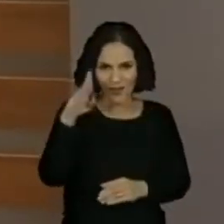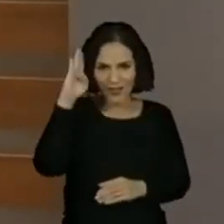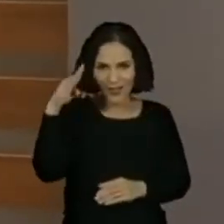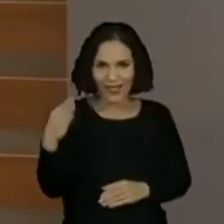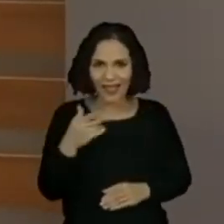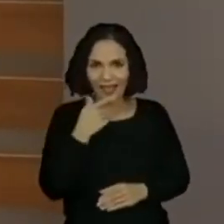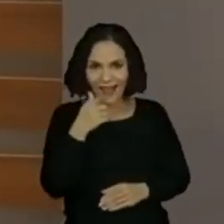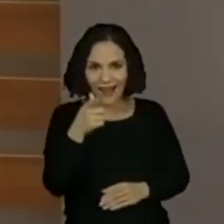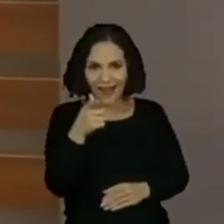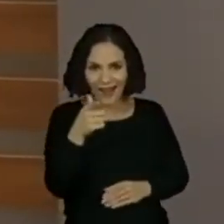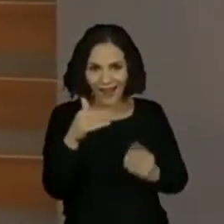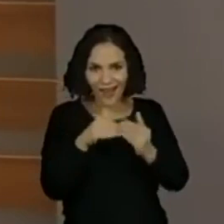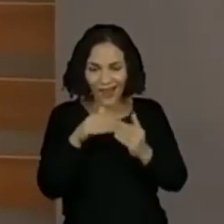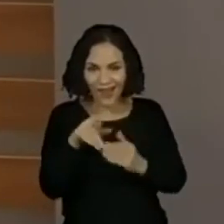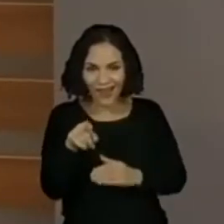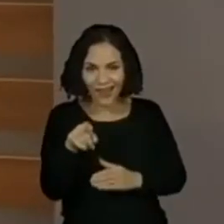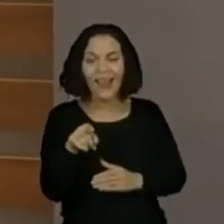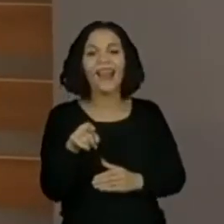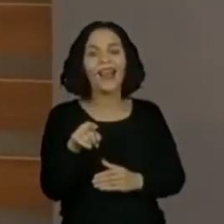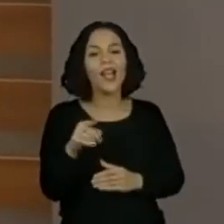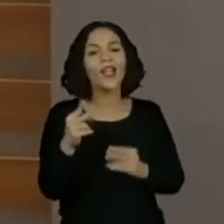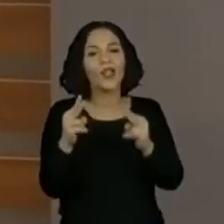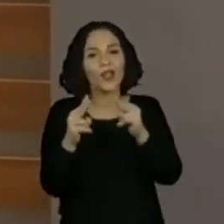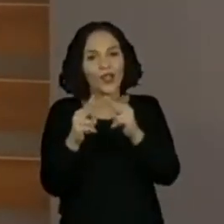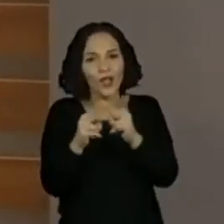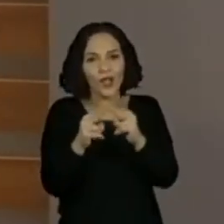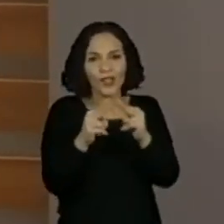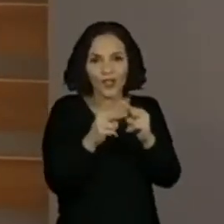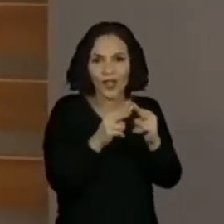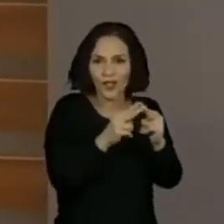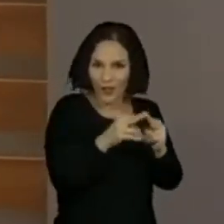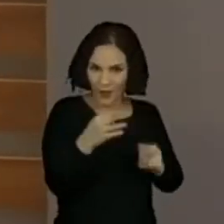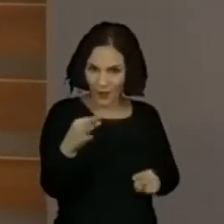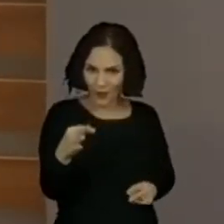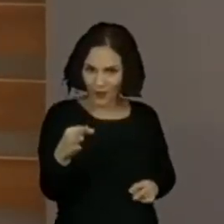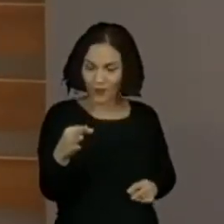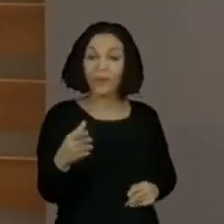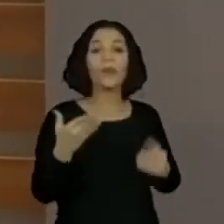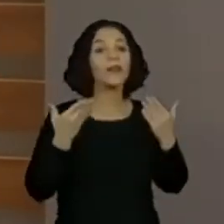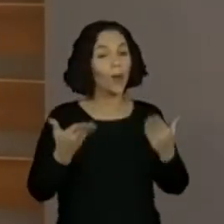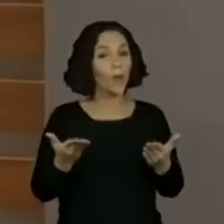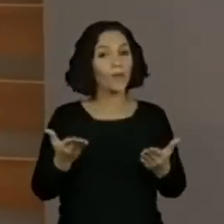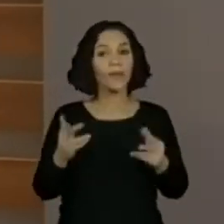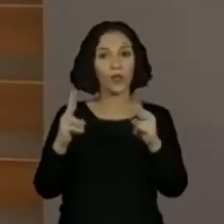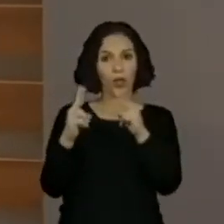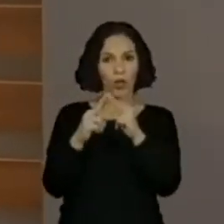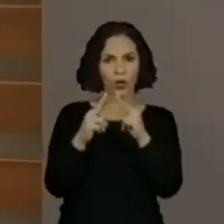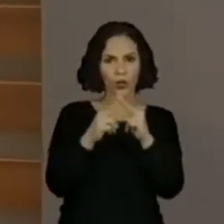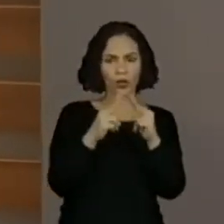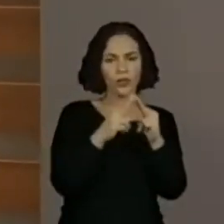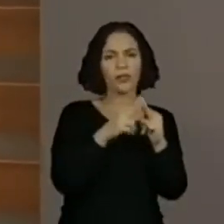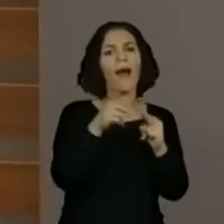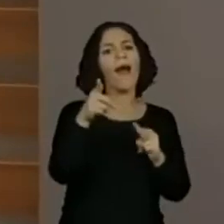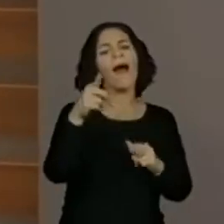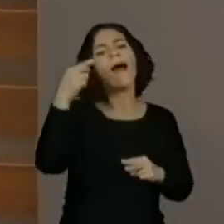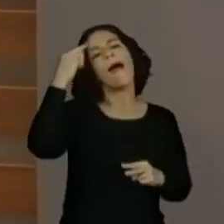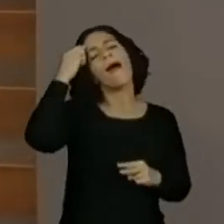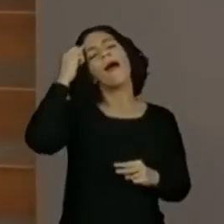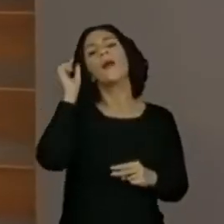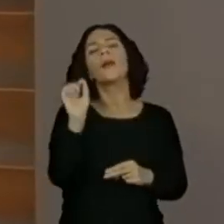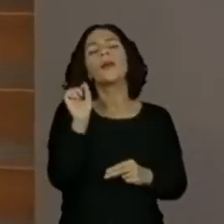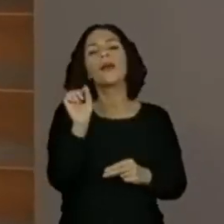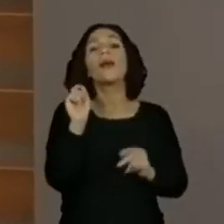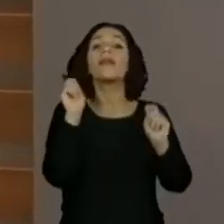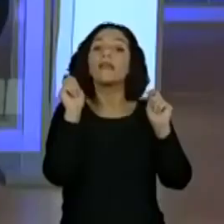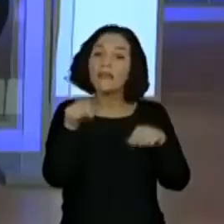de livros foi organizada de dois em dois livros? E se ela está organizada de dois em dois livros, eu posso